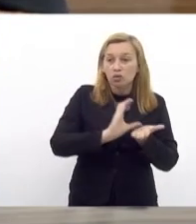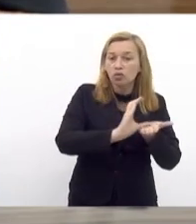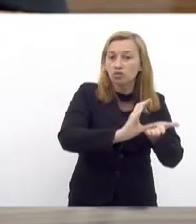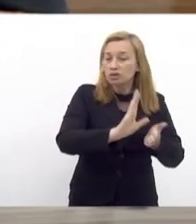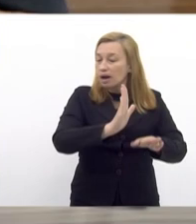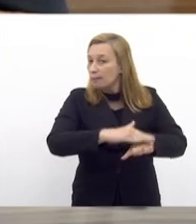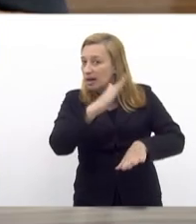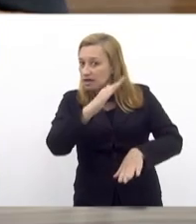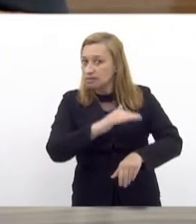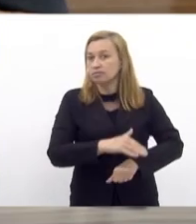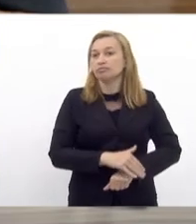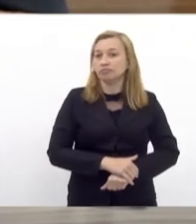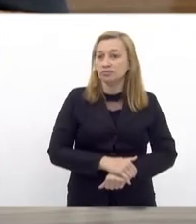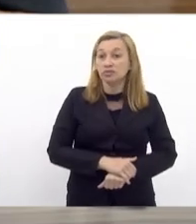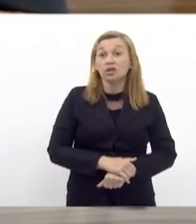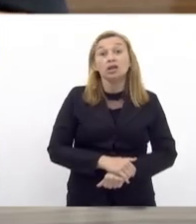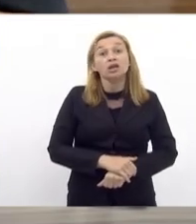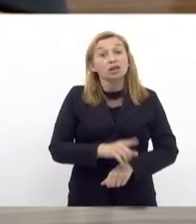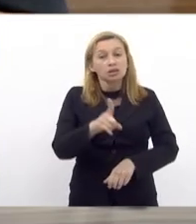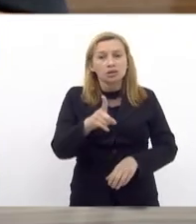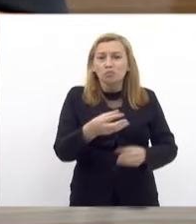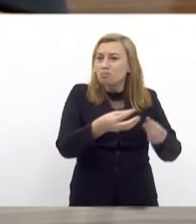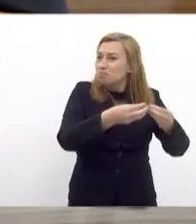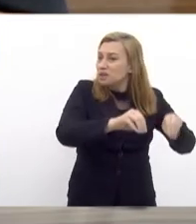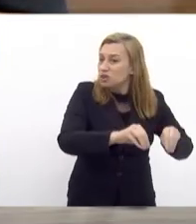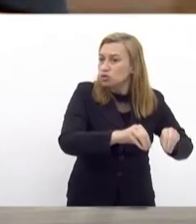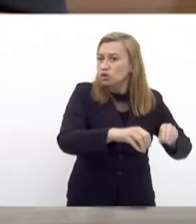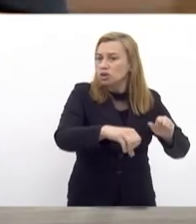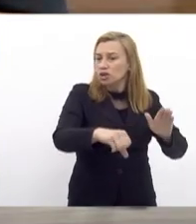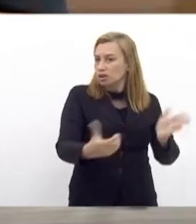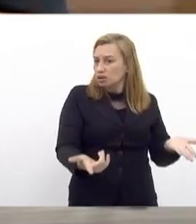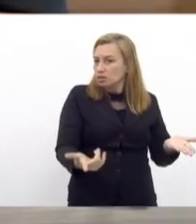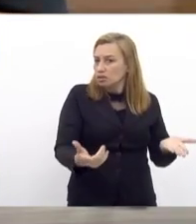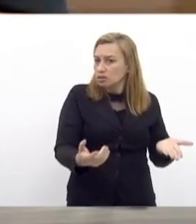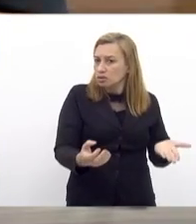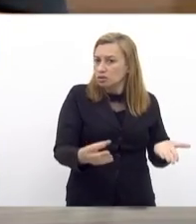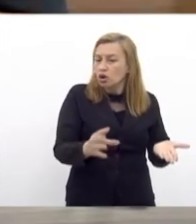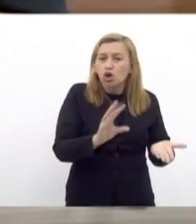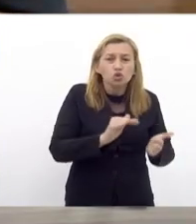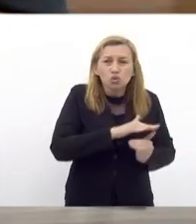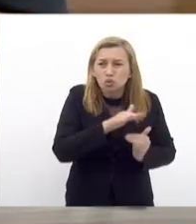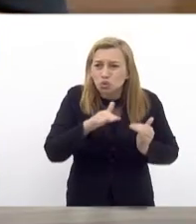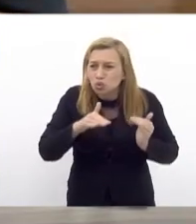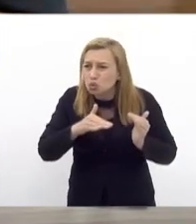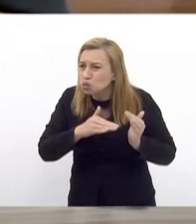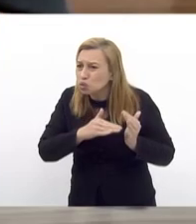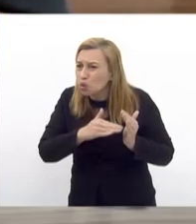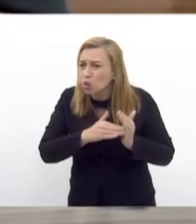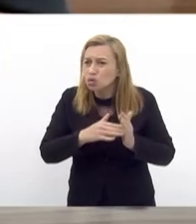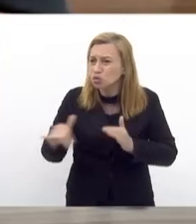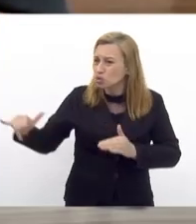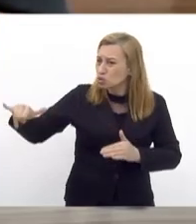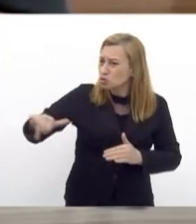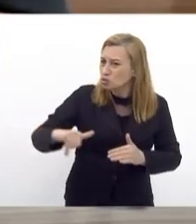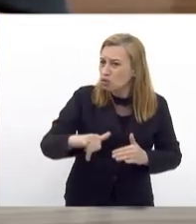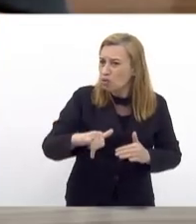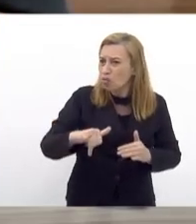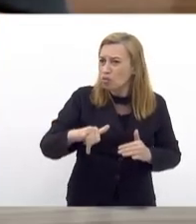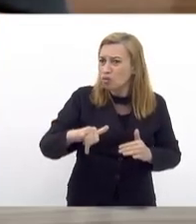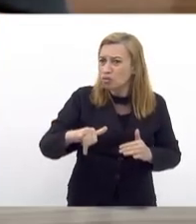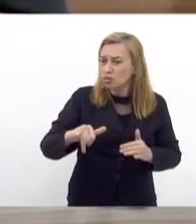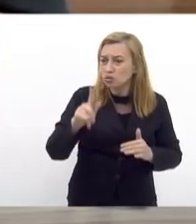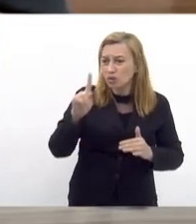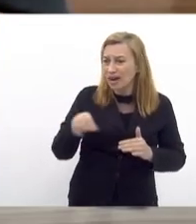outorga. Estão cometendo um crime, transportando todos, transferindo os voos